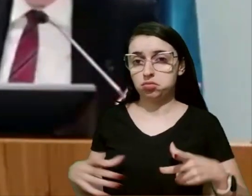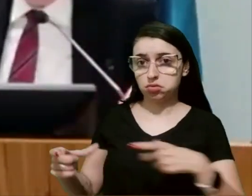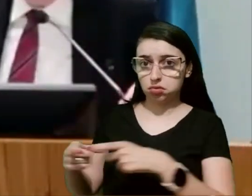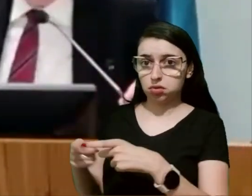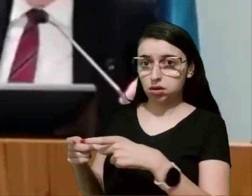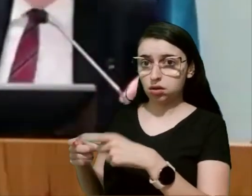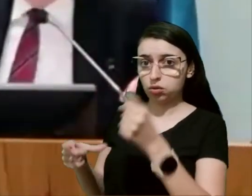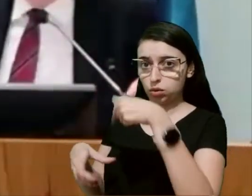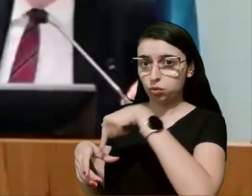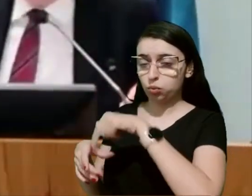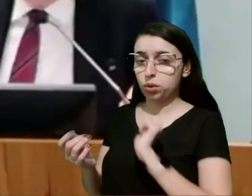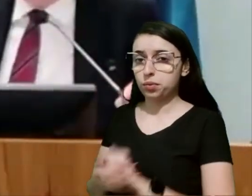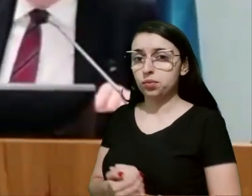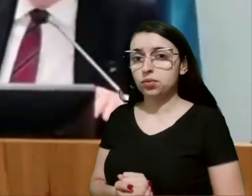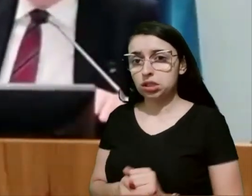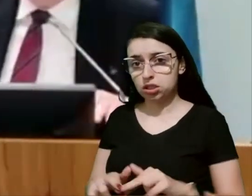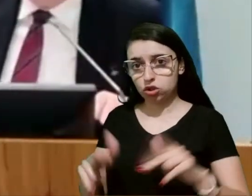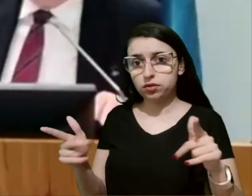hoje,